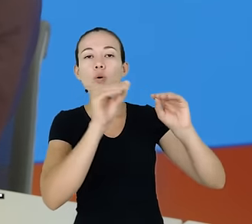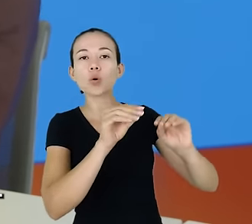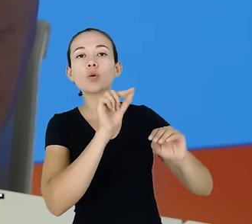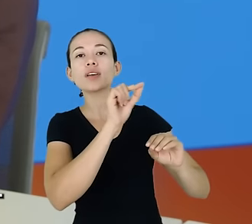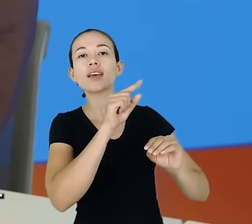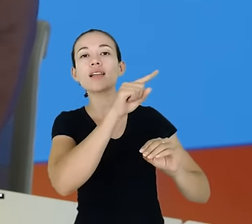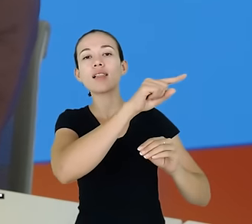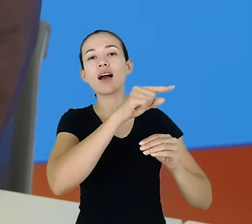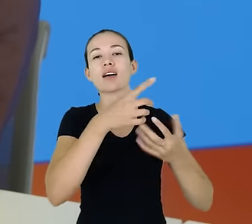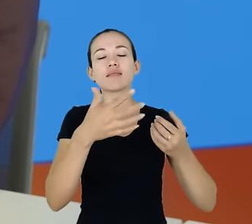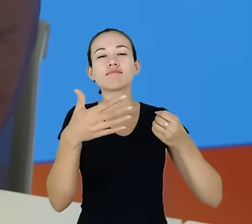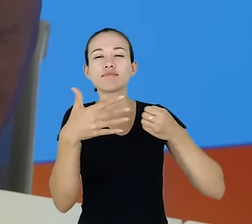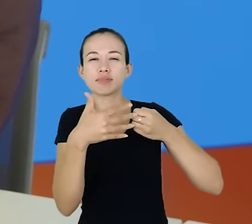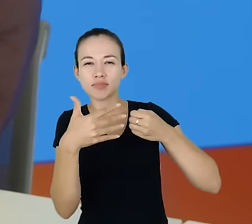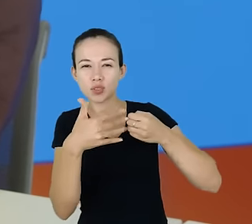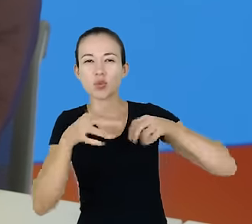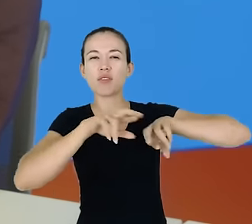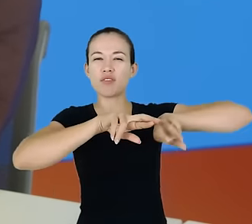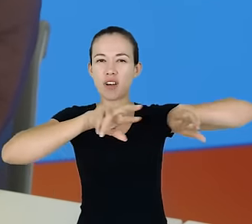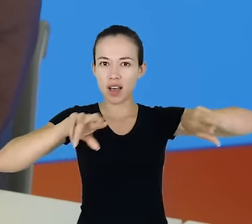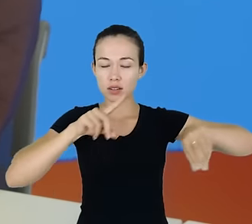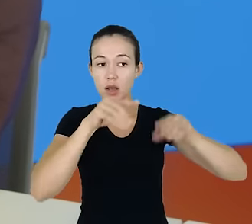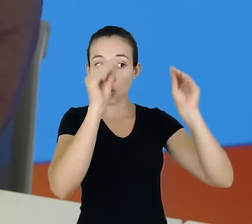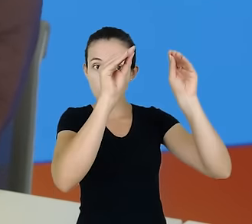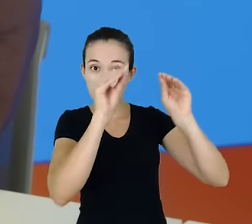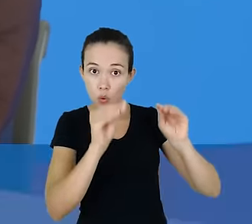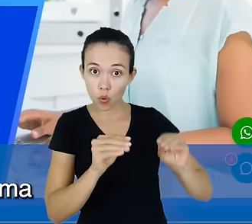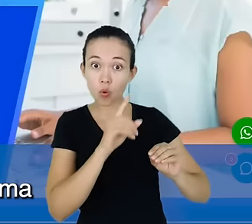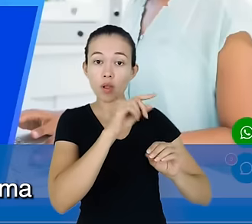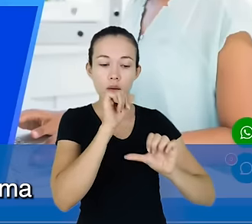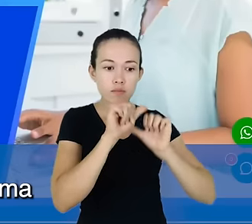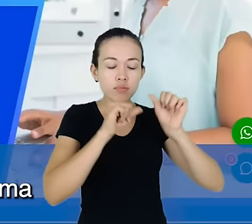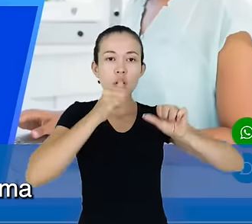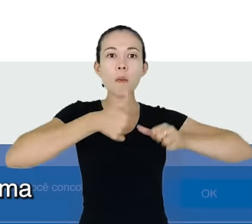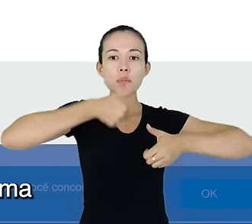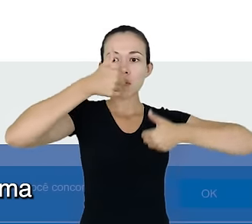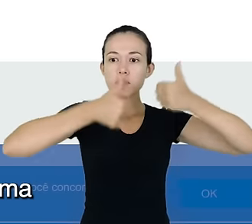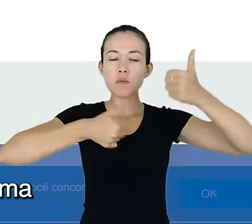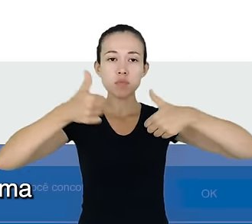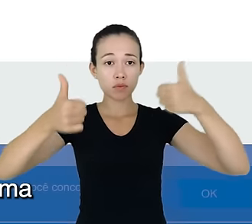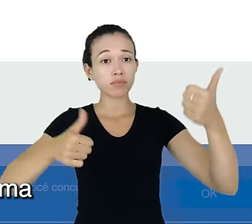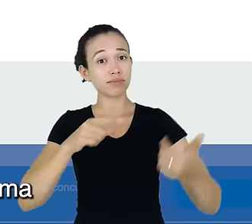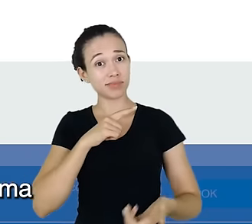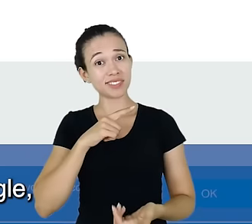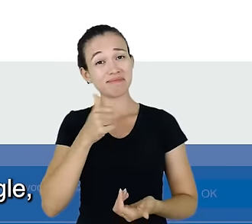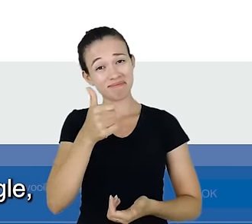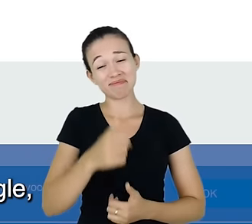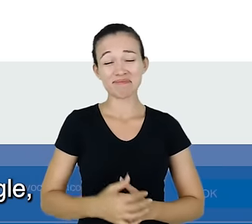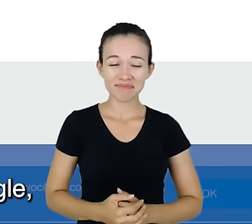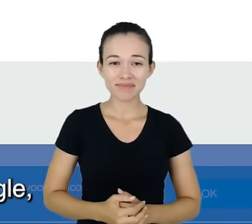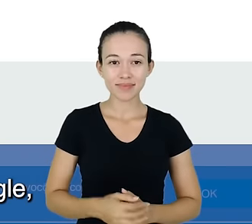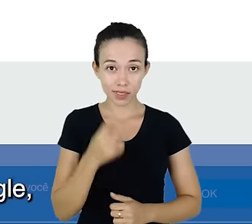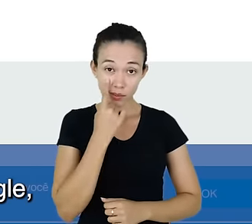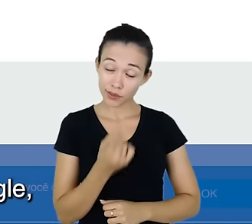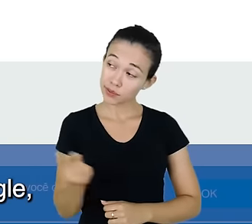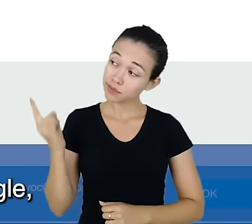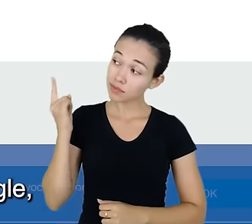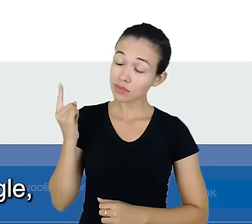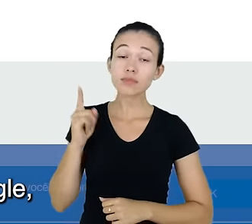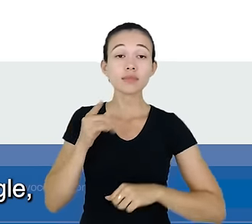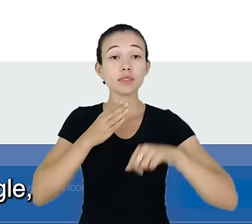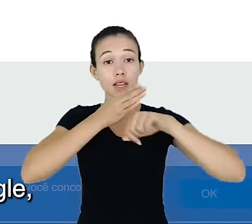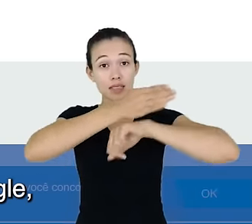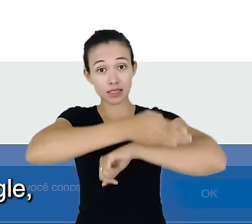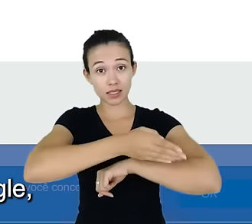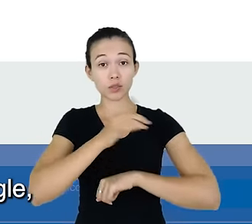melhoraram ainda mais e e o negócio tá indo muito bem obrigado a possibilidade de acesso nesse sistema ele é feito